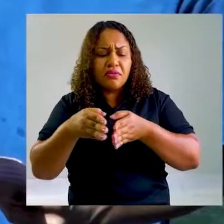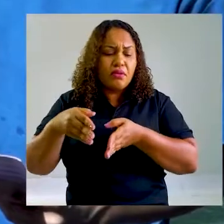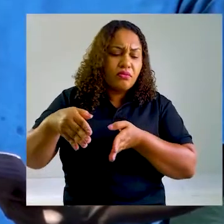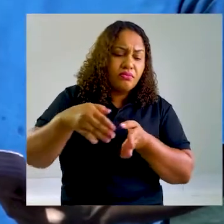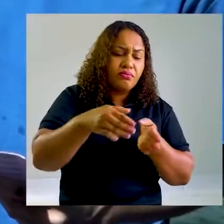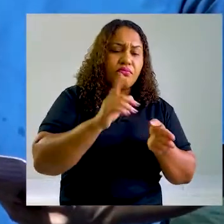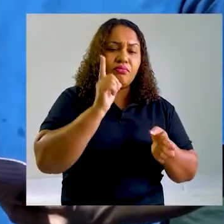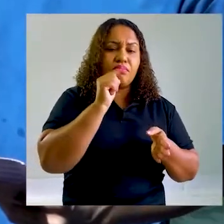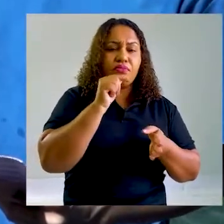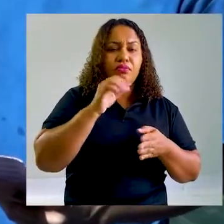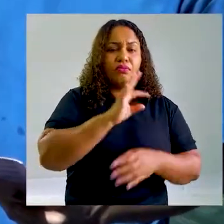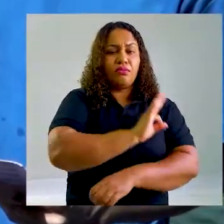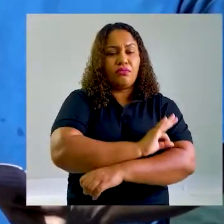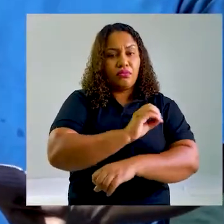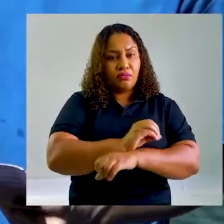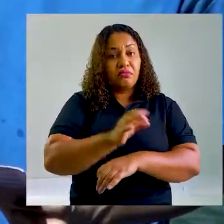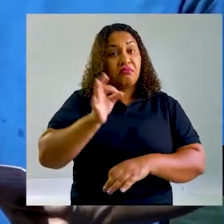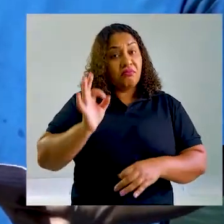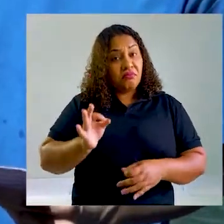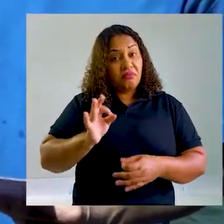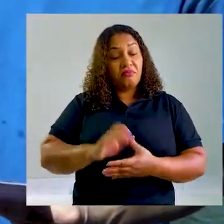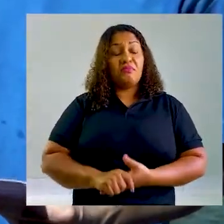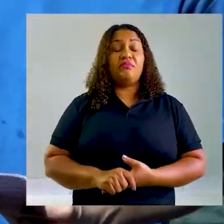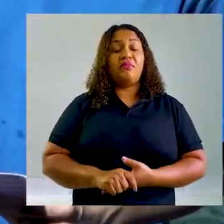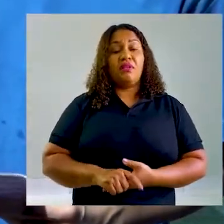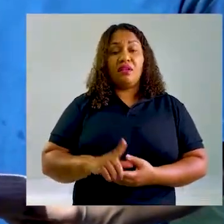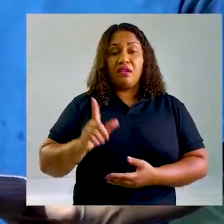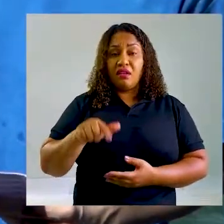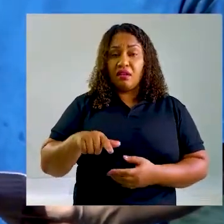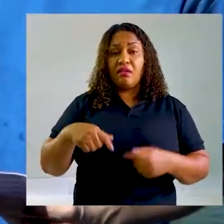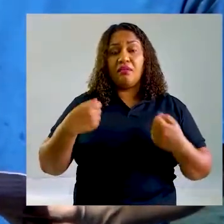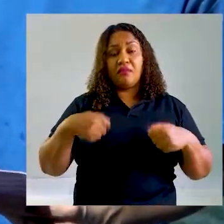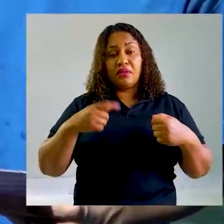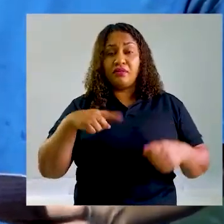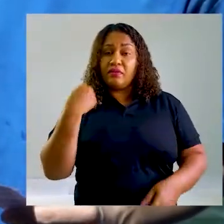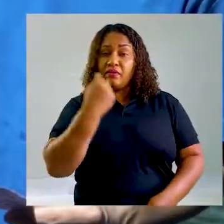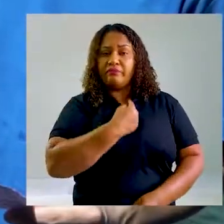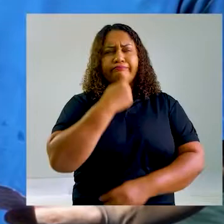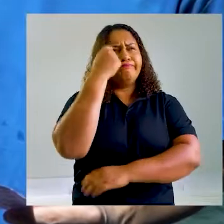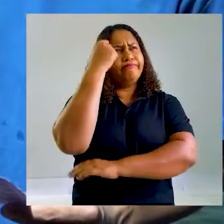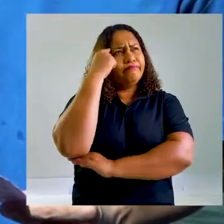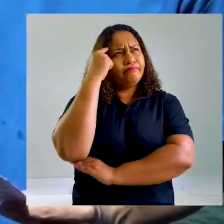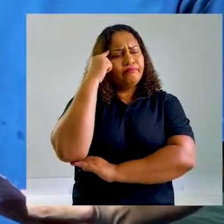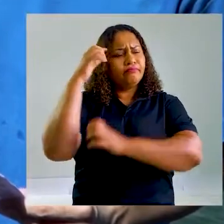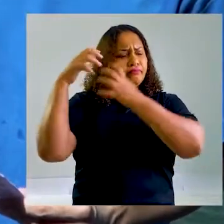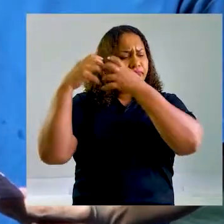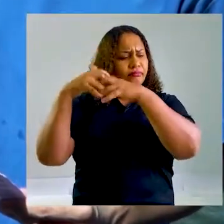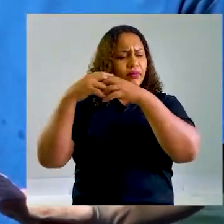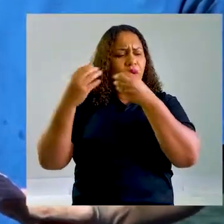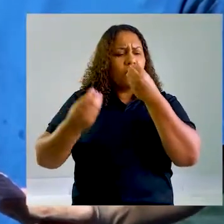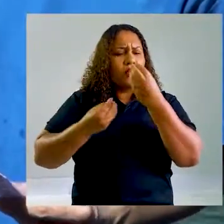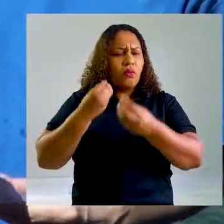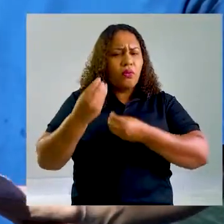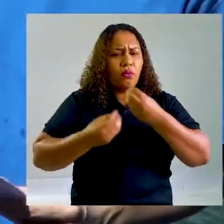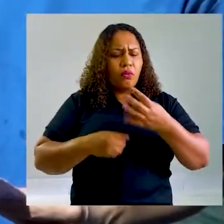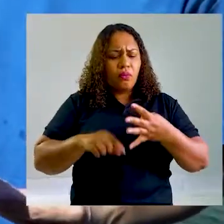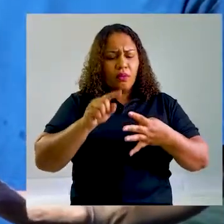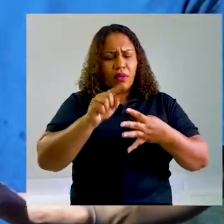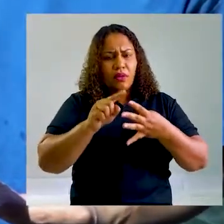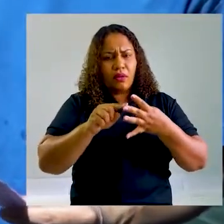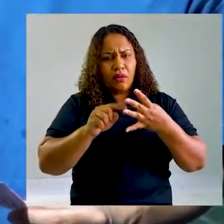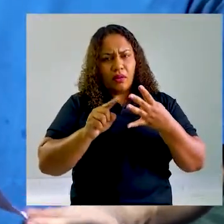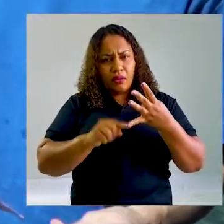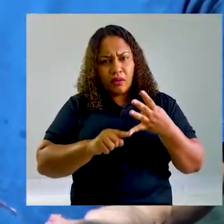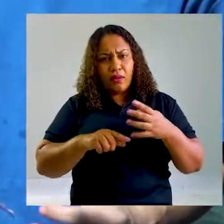Tocantins, certo? Então, é imprescindível que nós pensemos como a gente pode recuperar esses